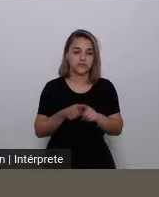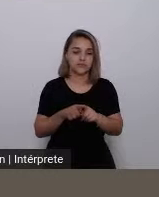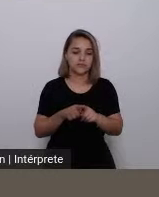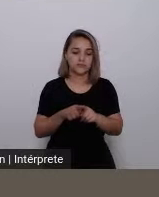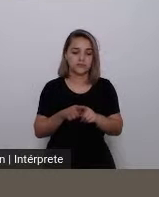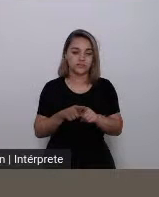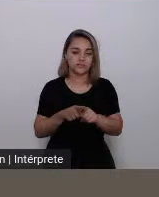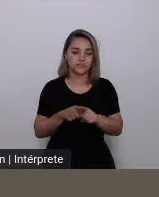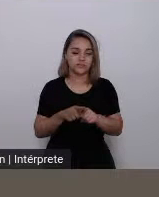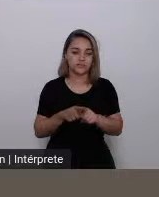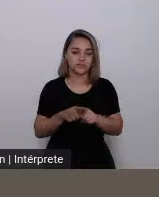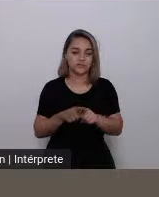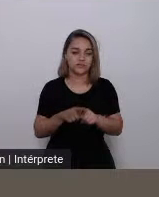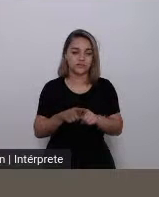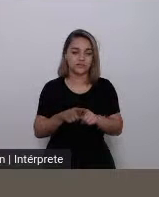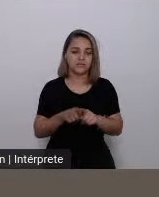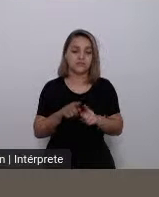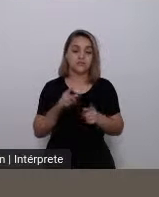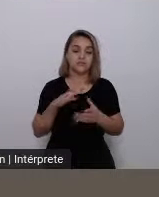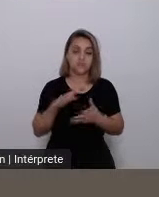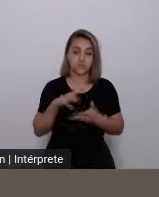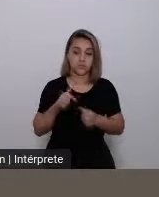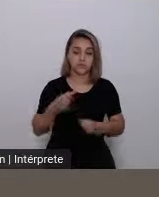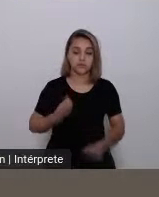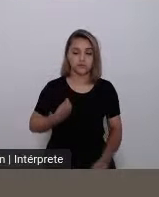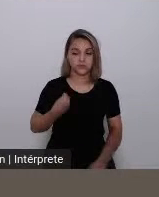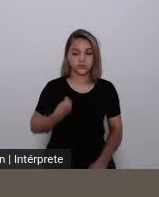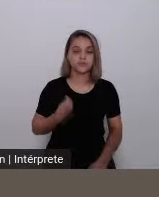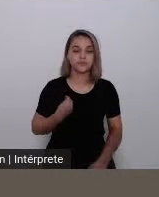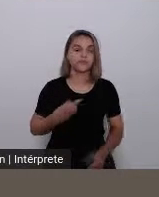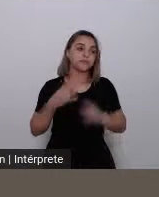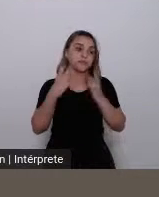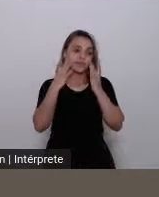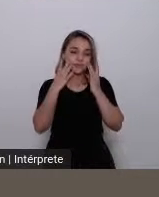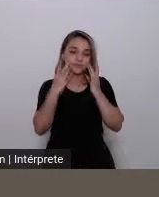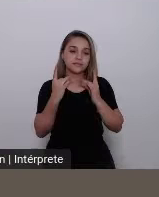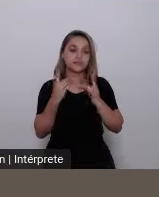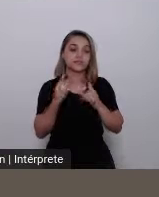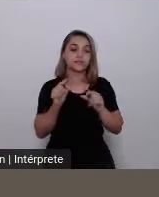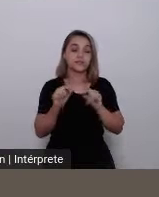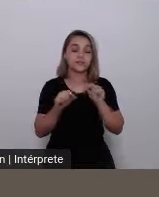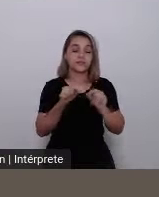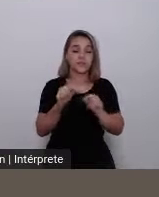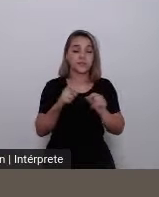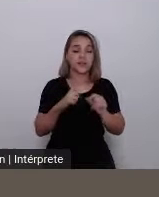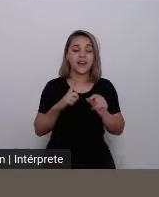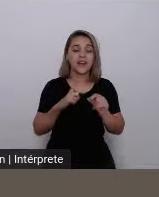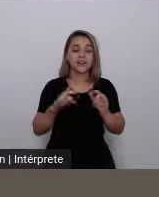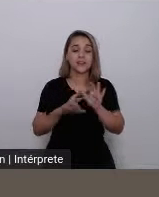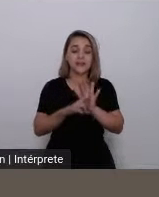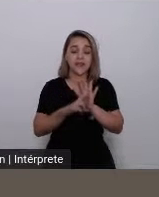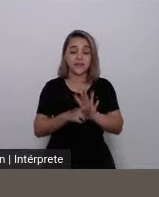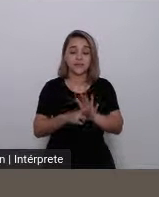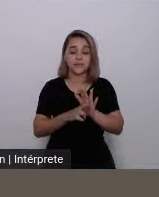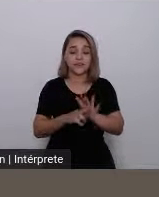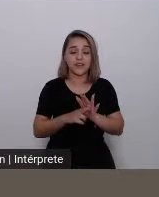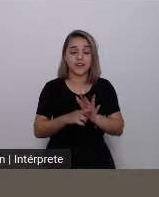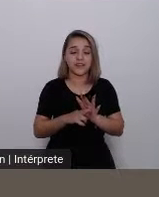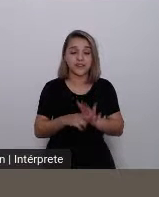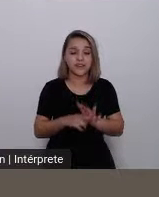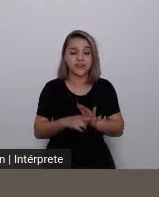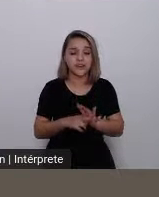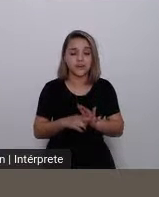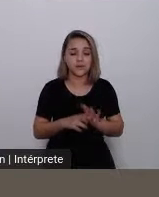essa expansão, o mundo visível, a visão, né, tem um protagonismo muito interessante no Manifesto da Poesia